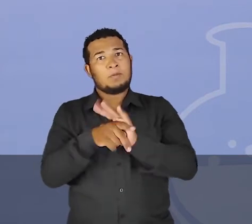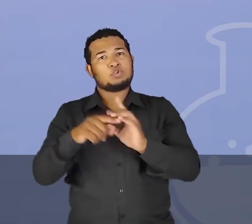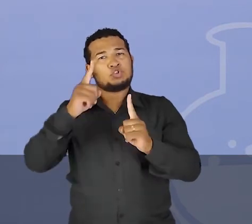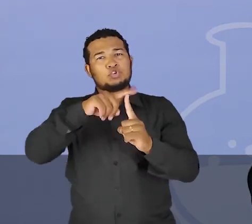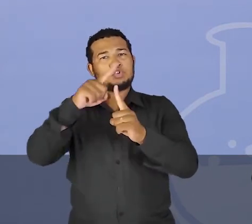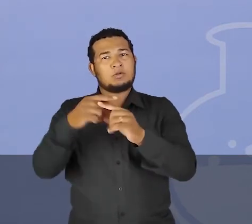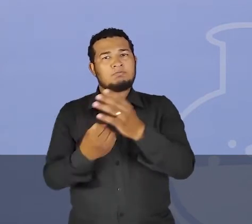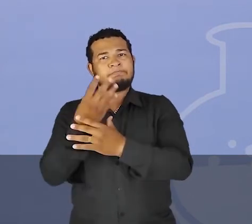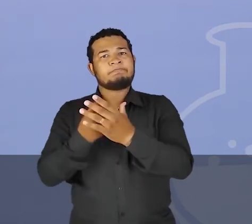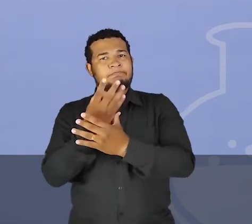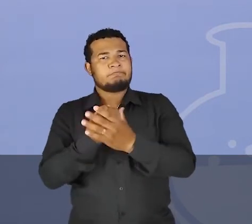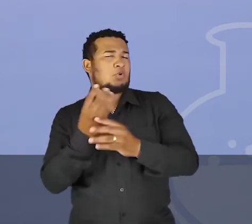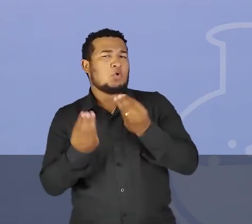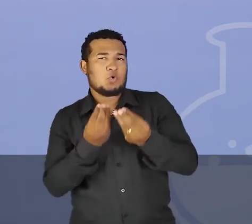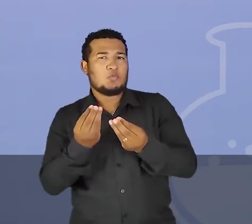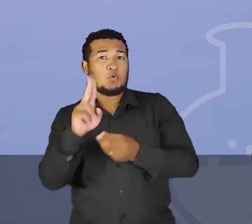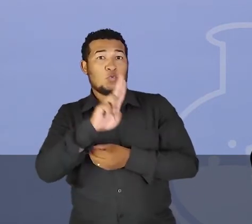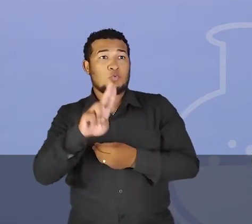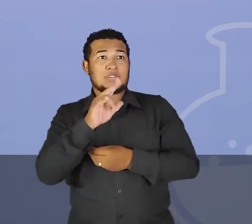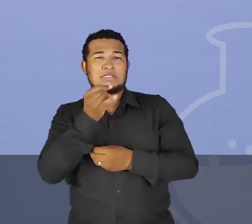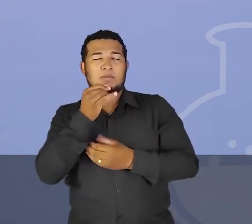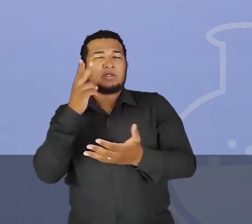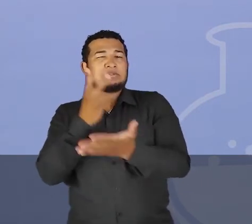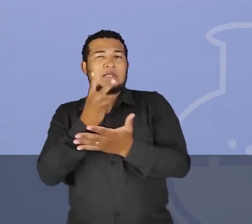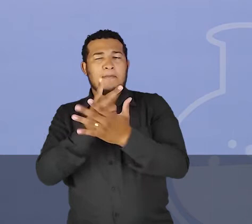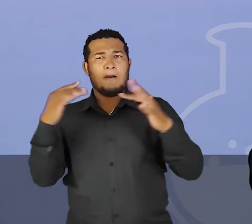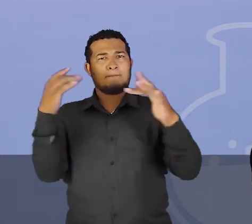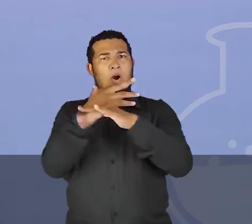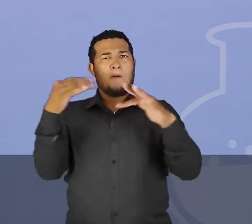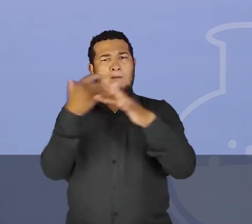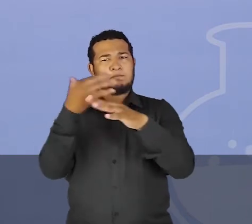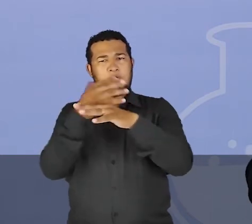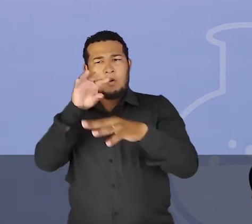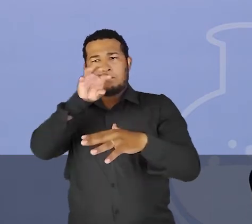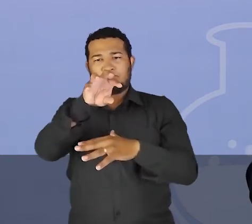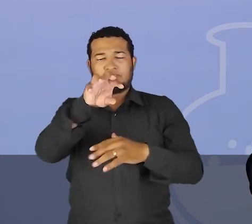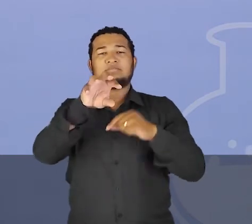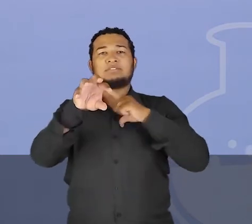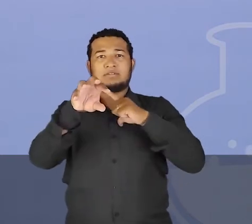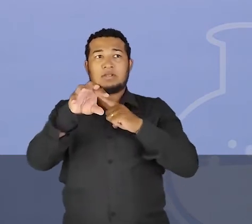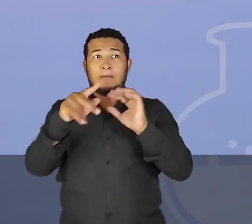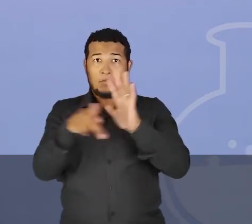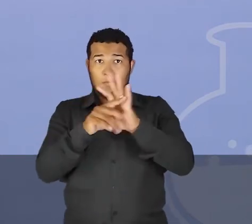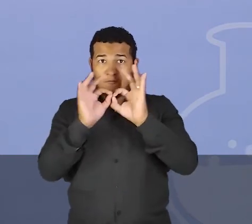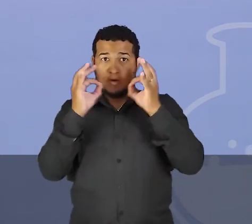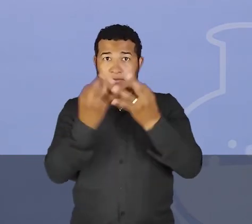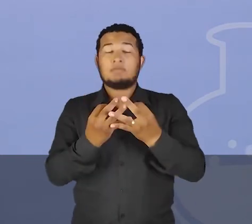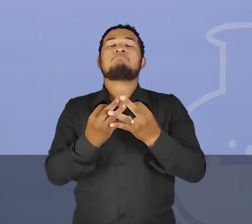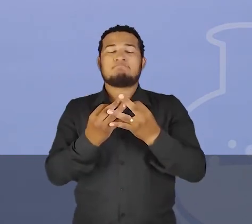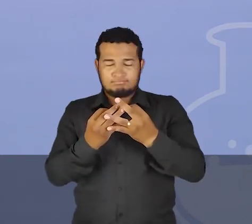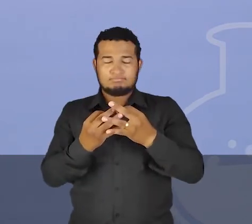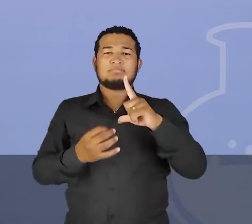propriedade de produção. Elas ocorrem em torno de centros urbanos. Tem mão de obra familiar? Sim, tem mão de